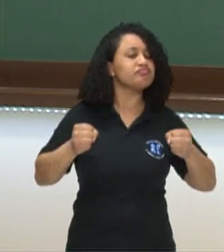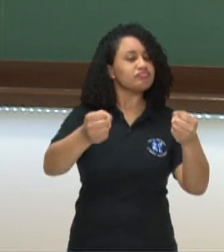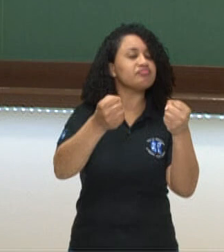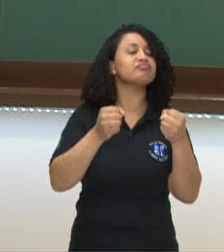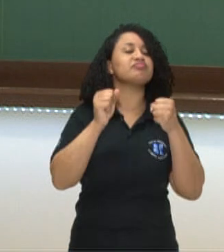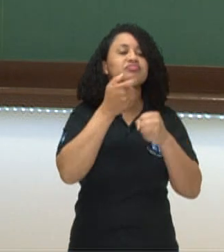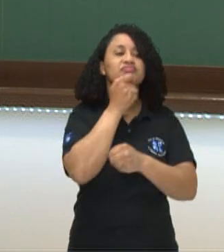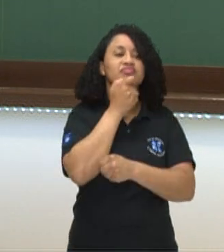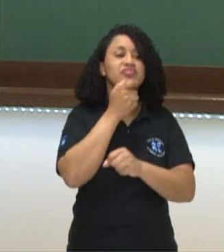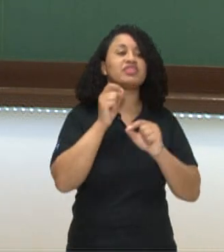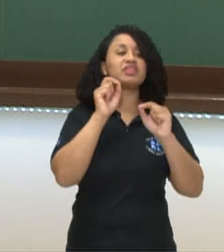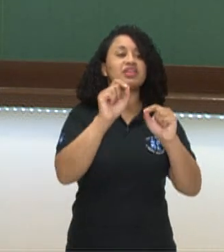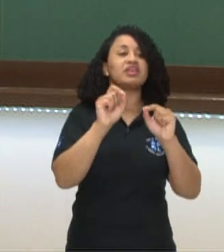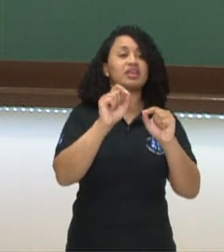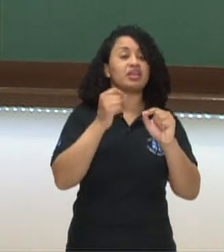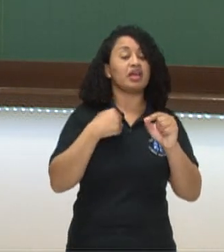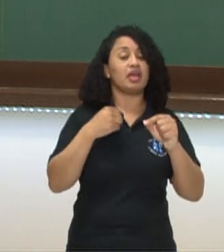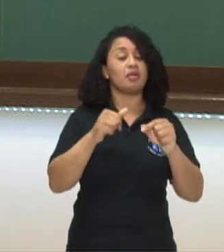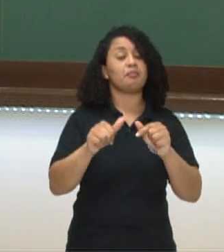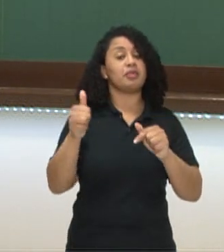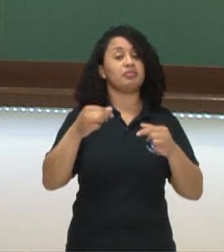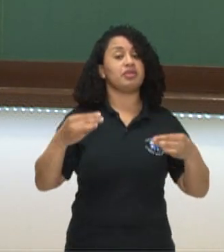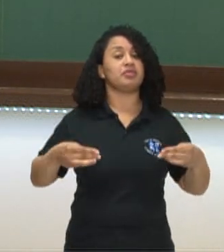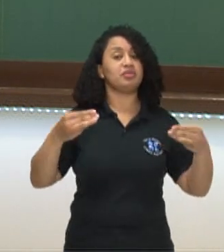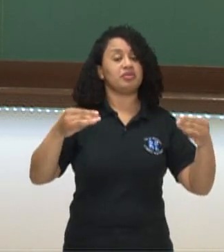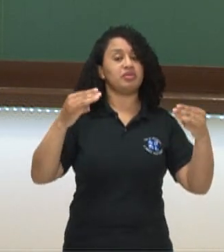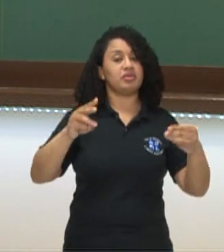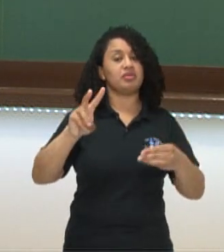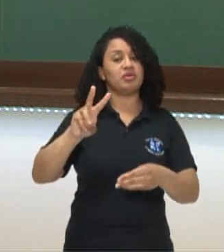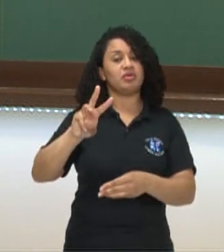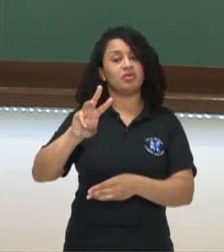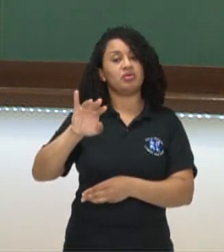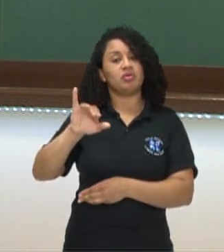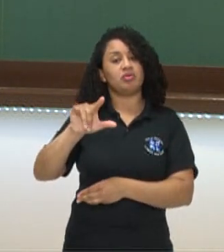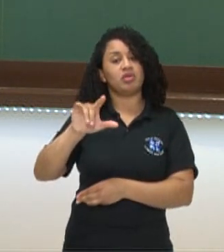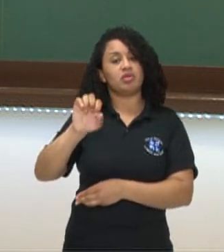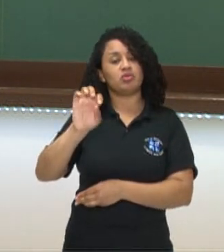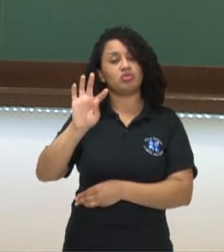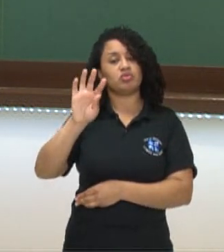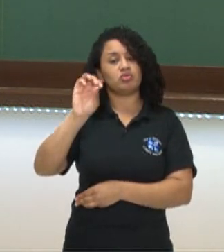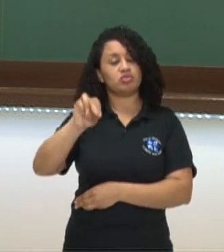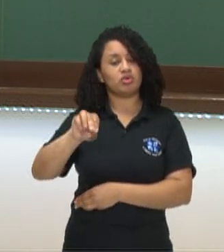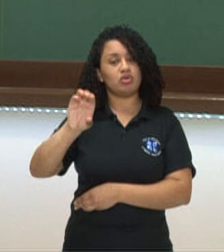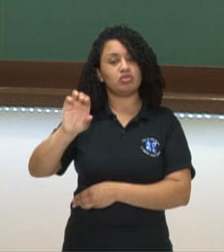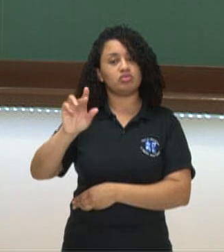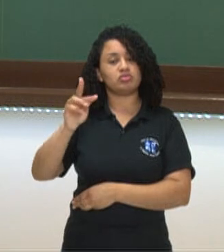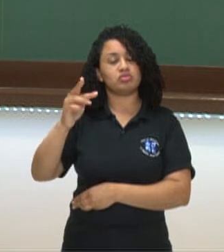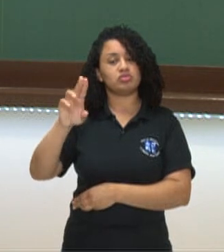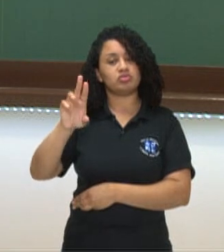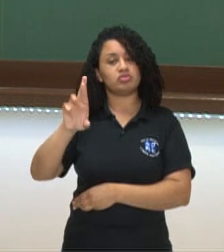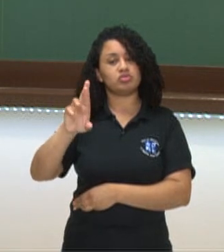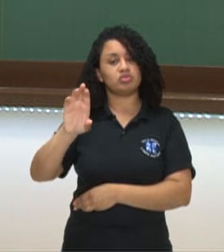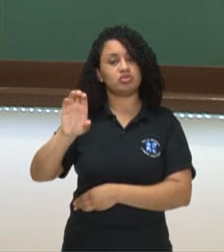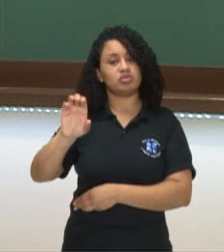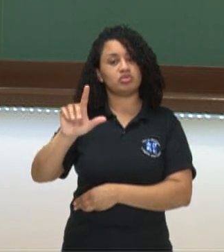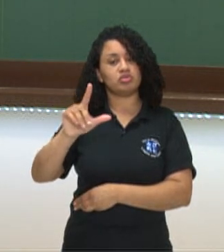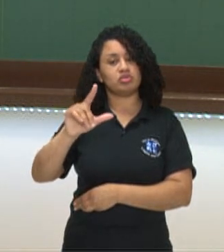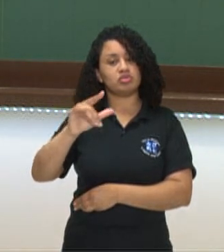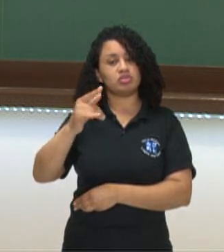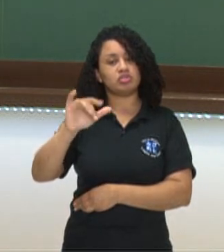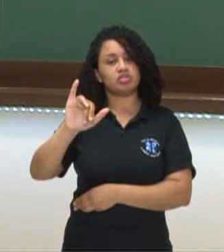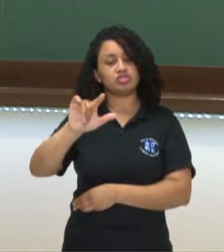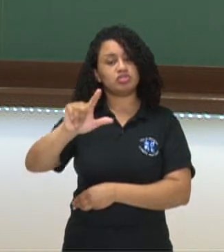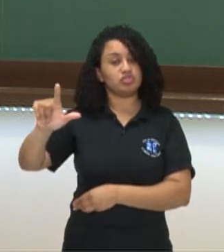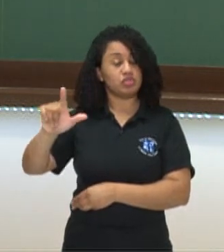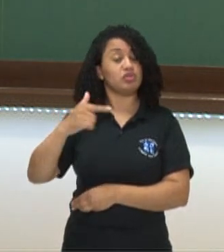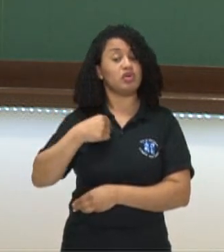da Inglaterra foi para o primeiro-ministro, o Winston Churchill, que animou a população a permanecer na luta